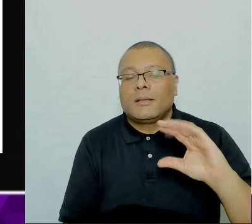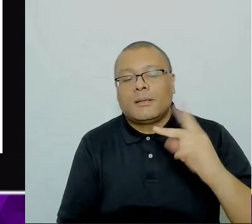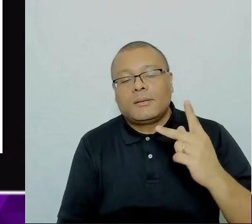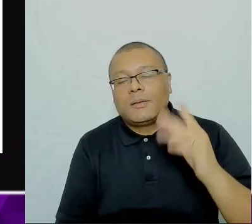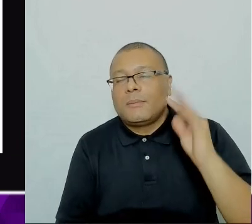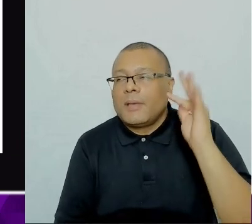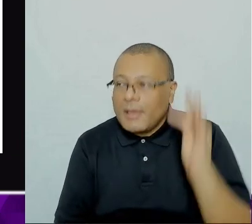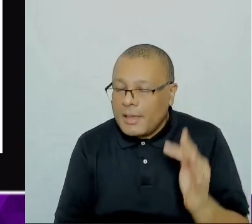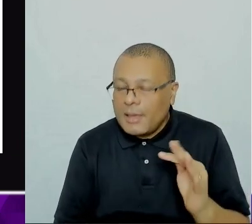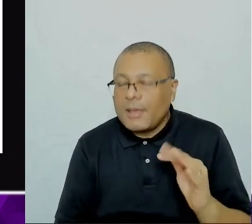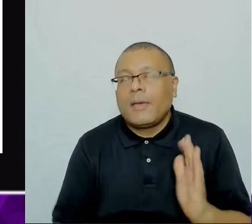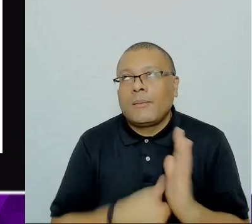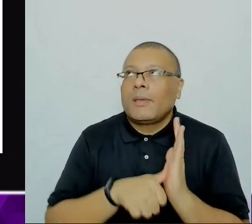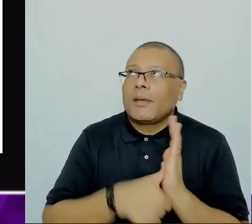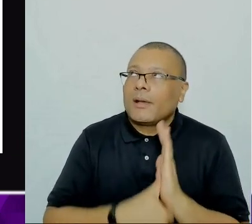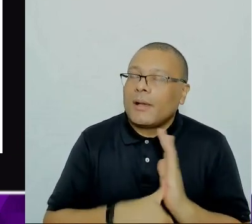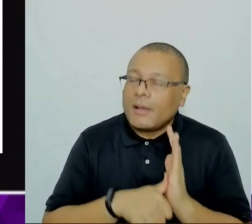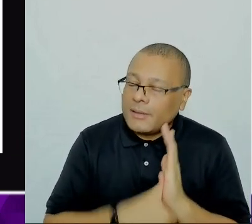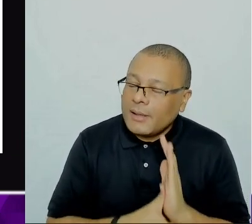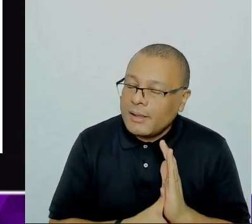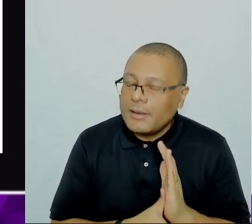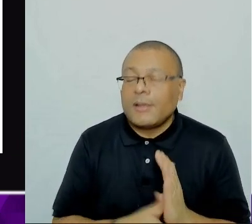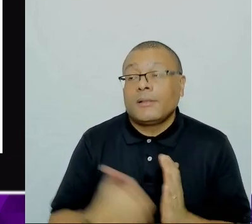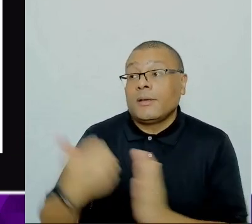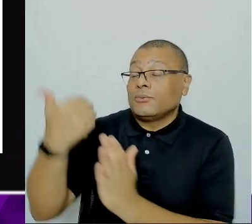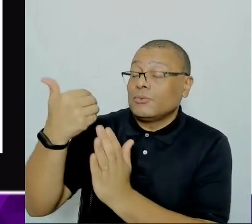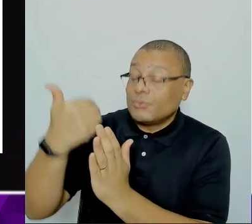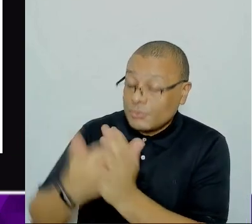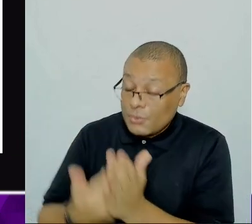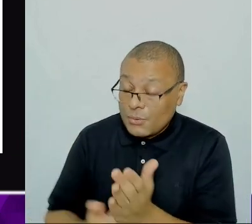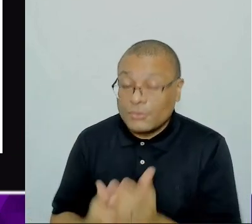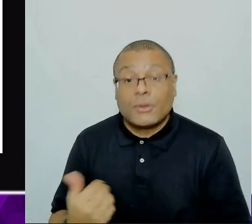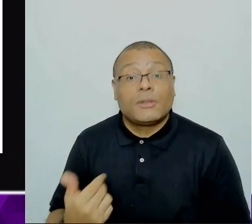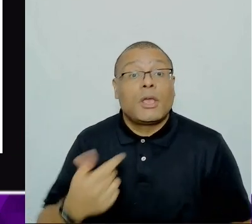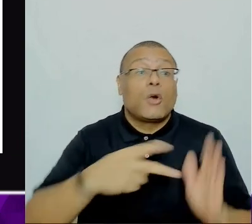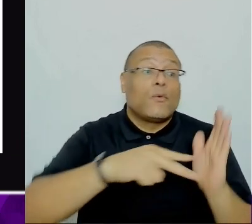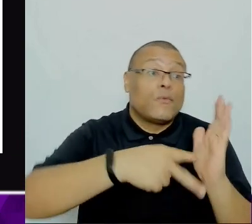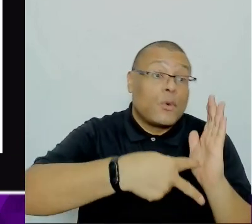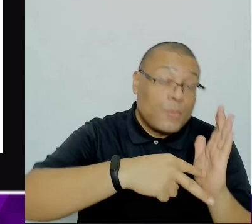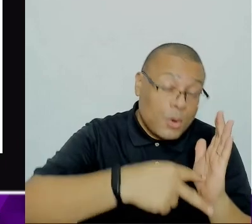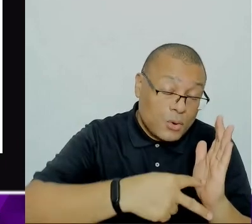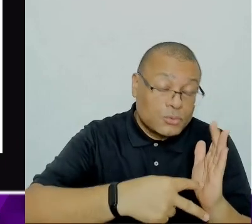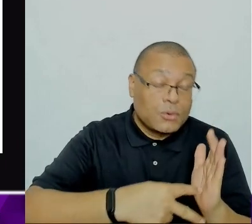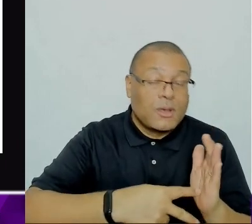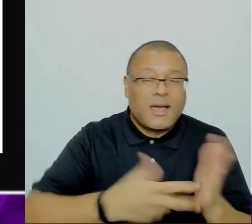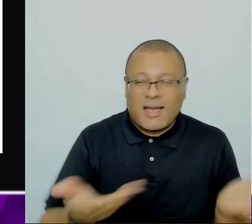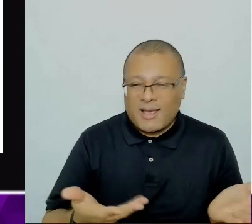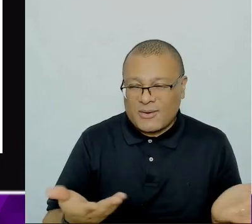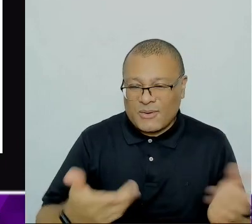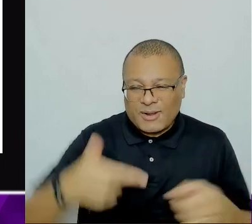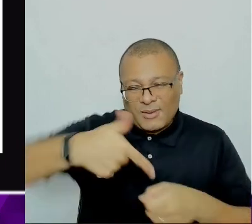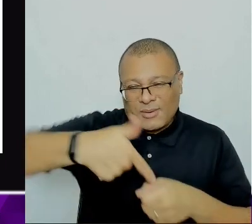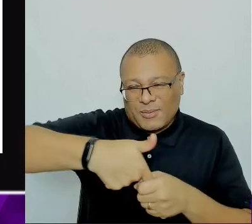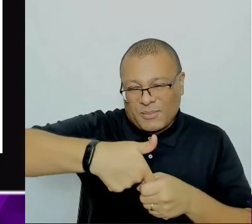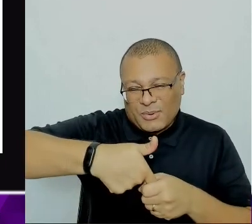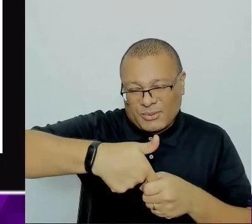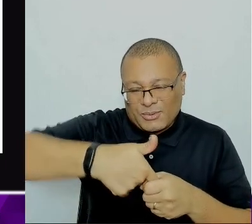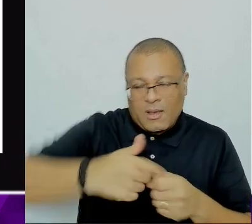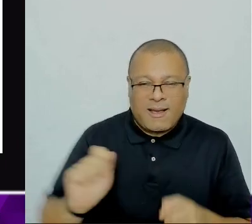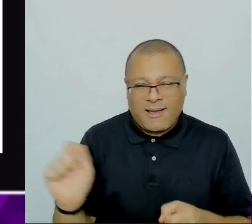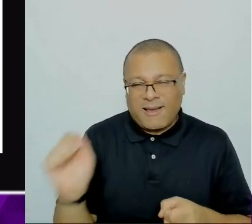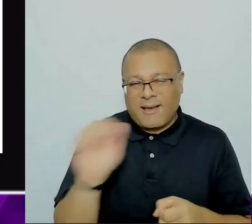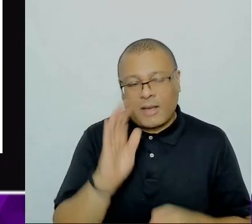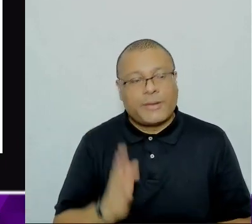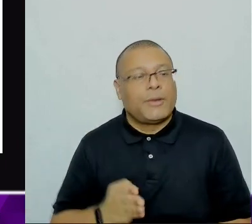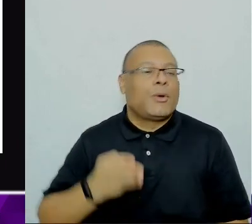é a minha carteirinha, e aí eu pego um desconto, depois eu vou para um posto, e para o posto eu conseguir, principalmente agora, né, com gasolina bem alta, eu